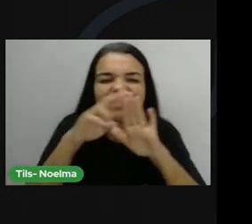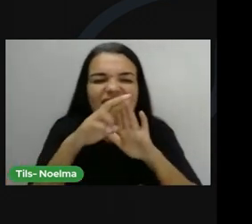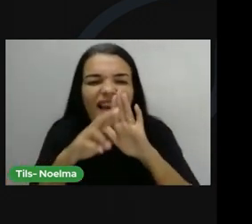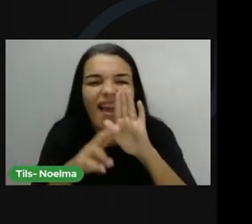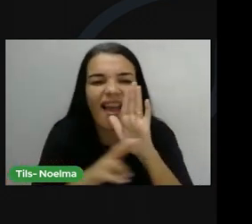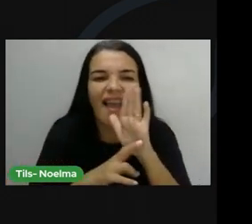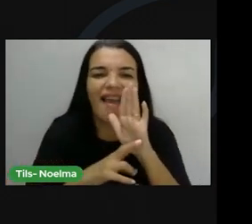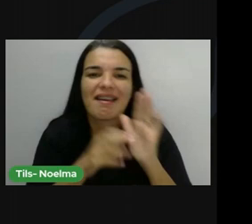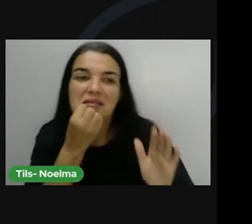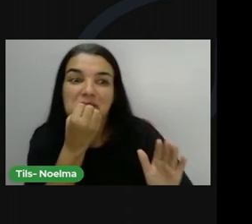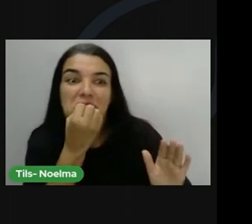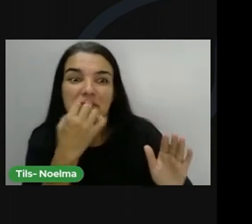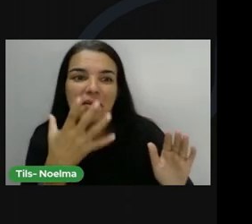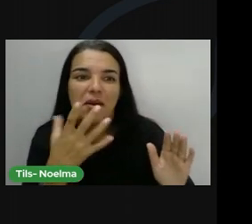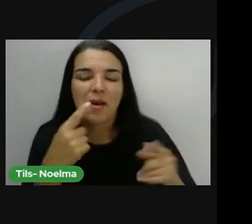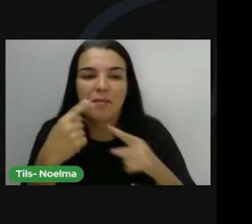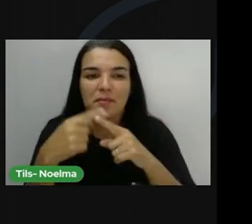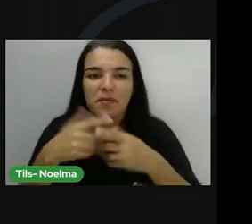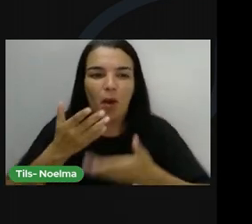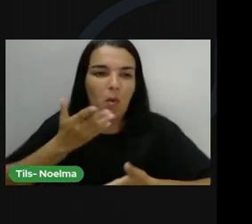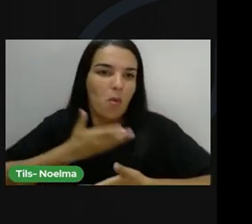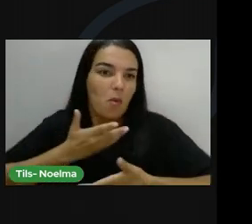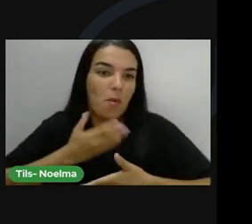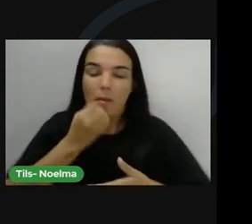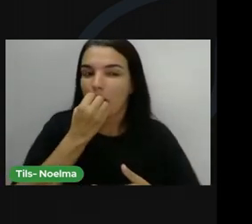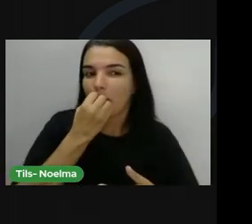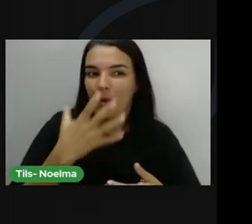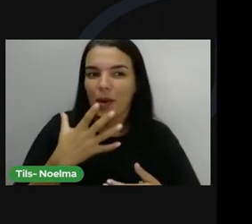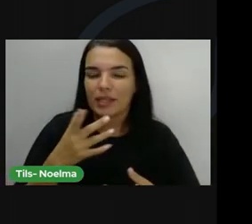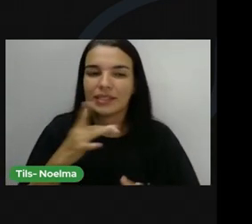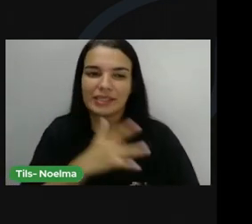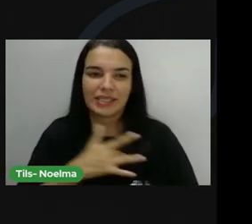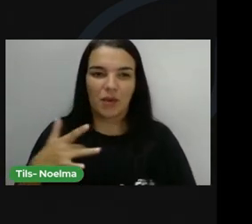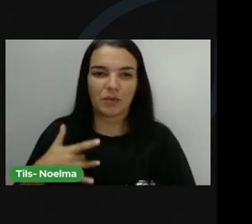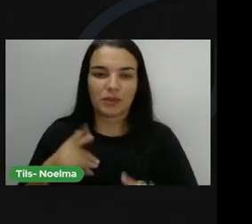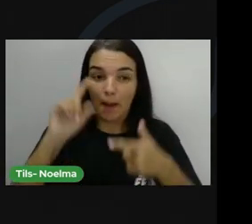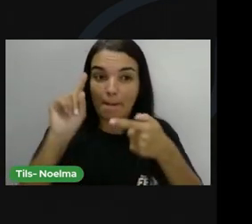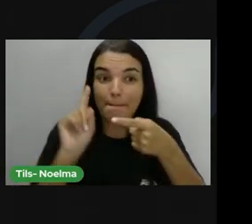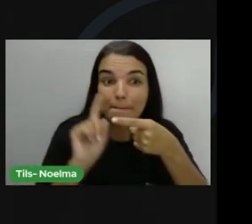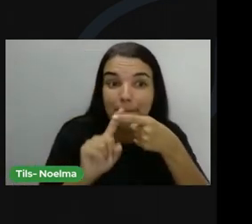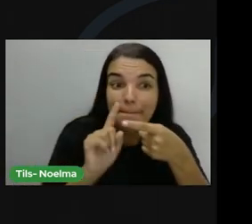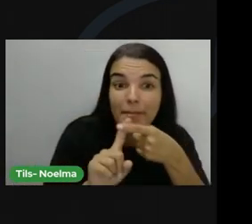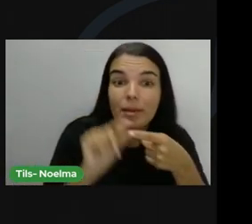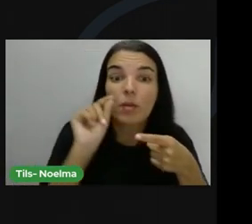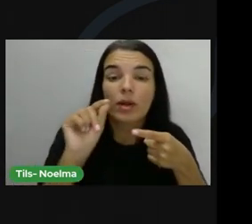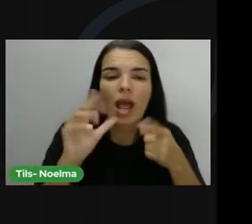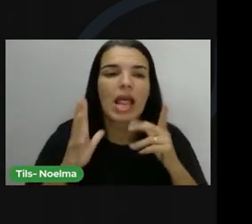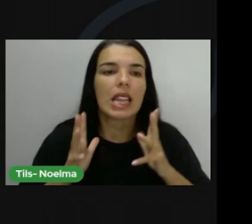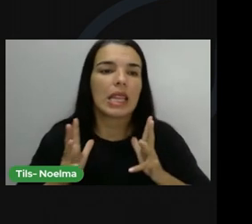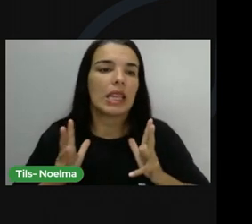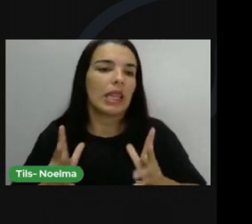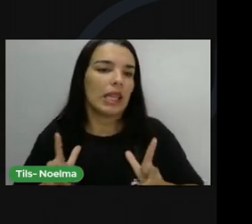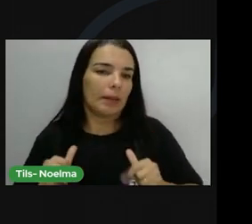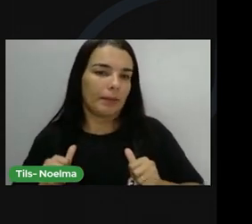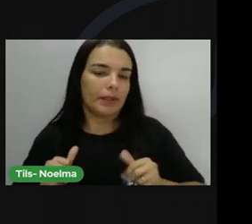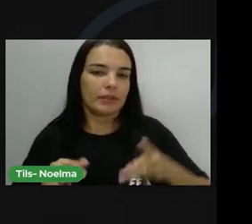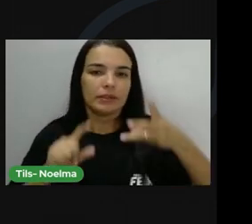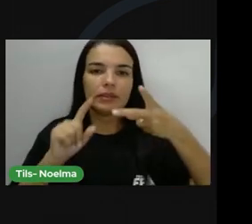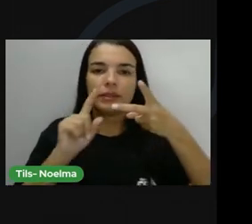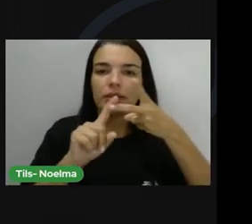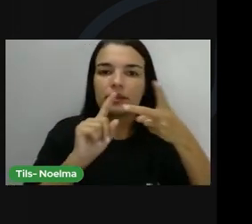o nosso corpo em forma e com boa saúde. A primeira é higiene. A segunda é